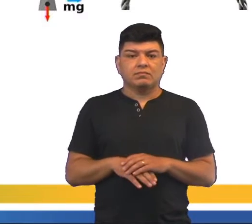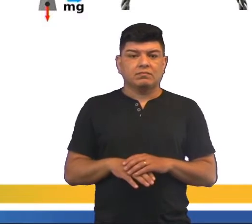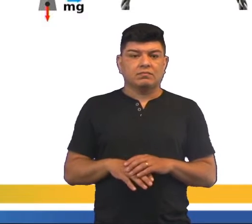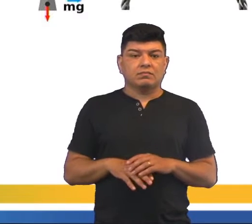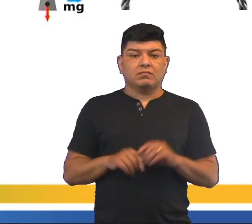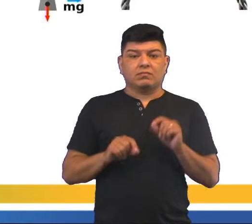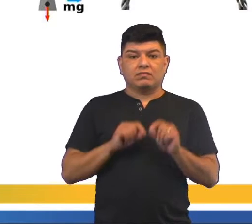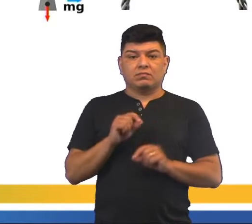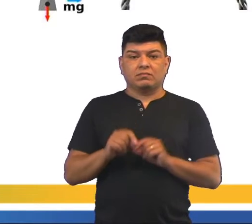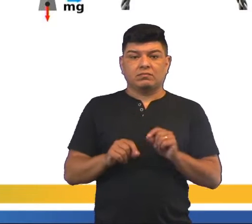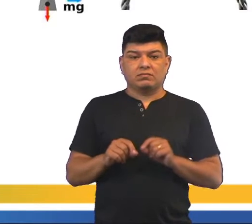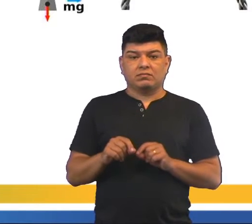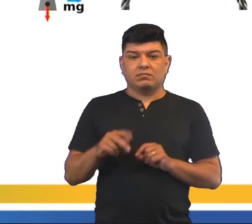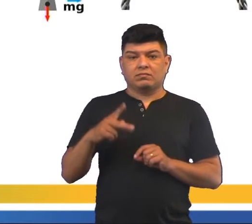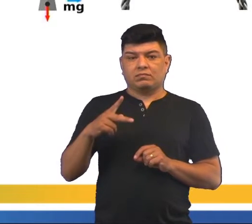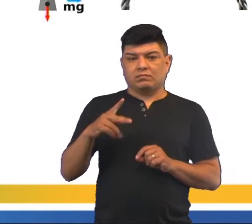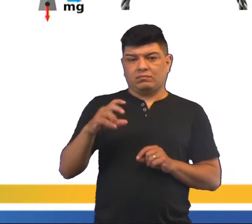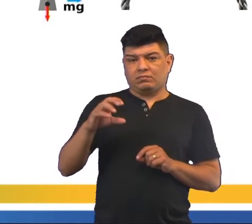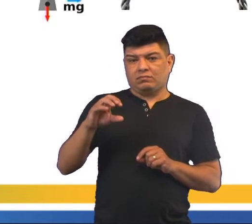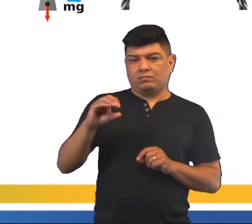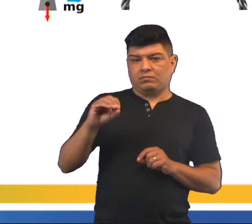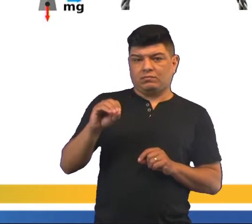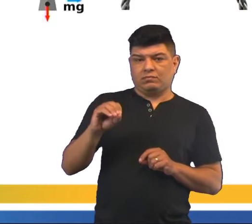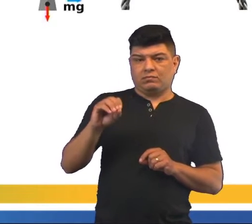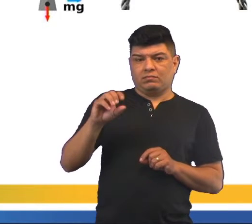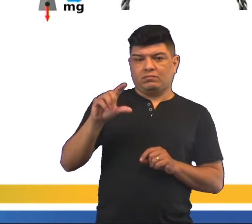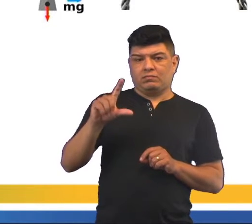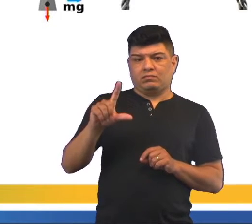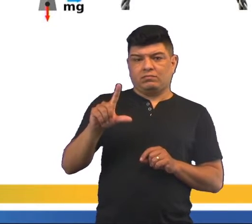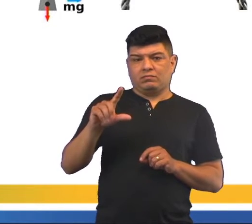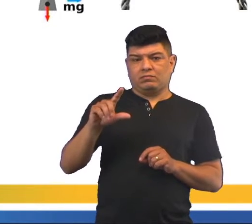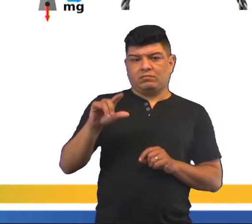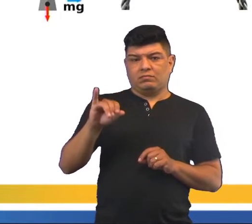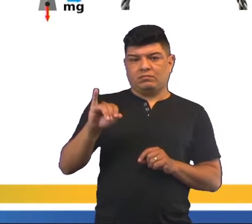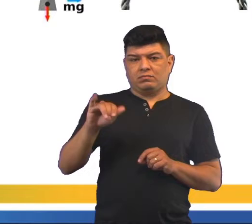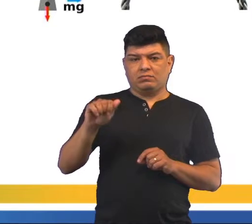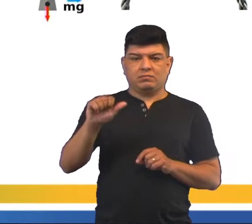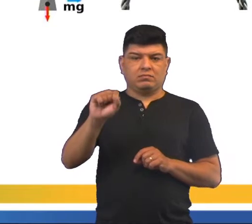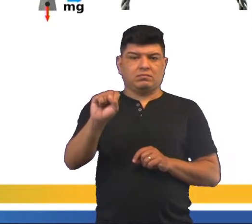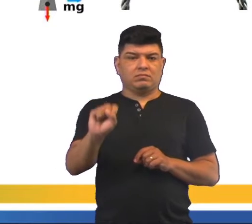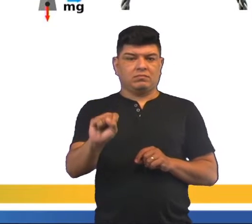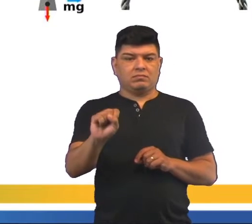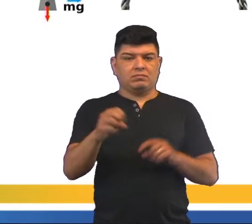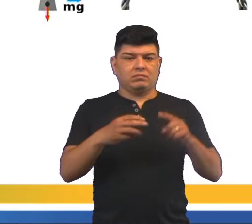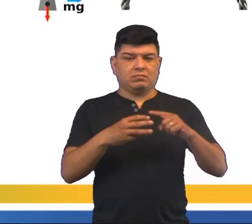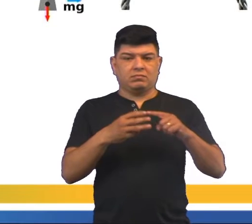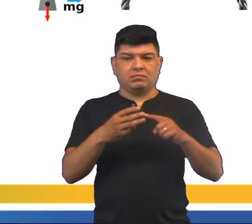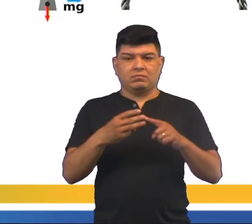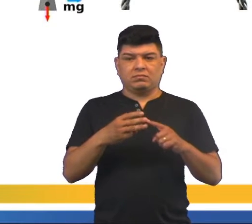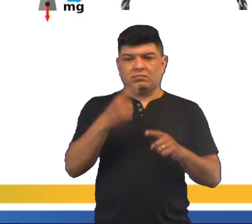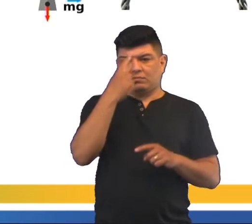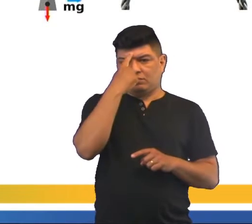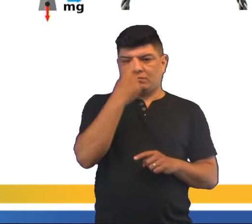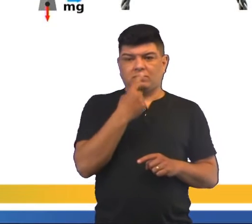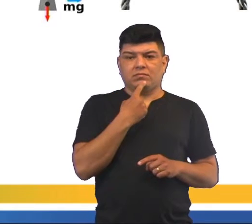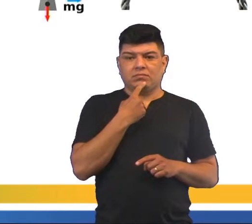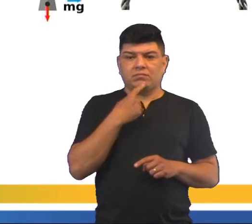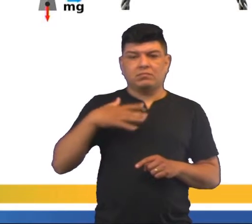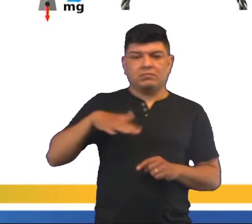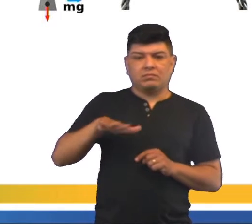que que são as polícias as polias estão representadas para vocês nessas três imagens são